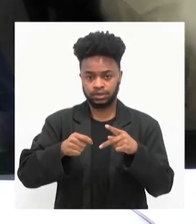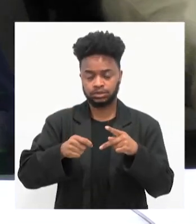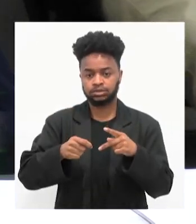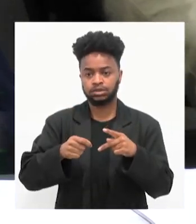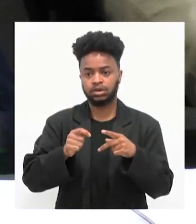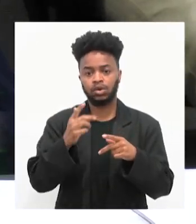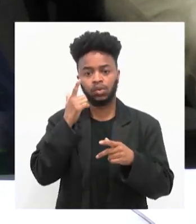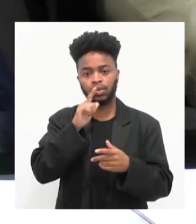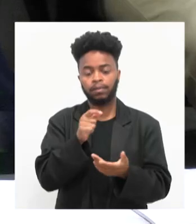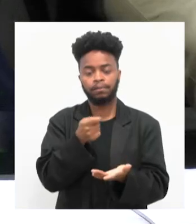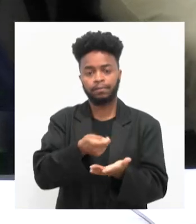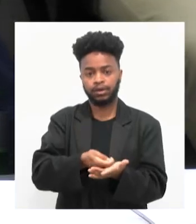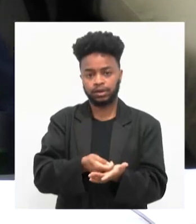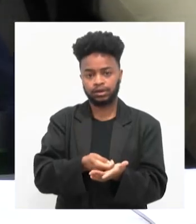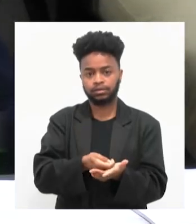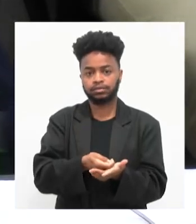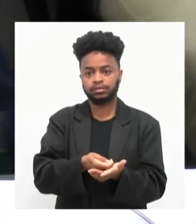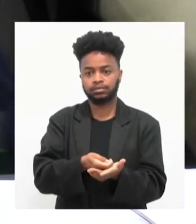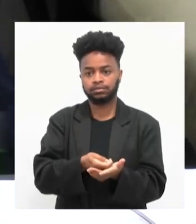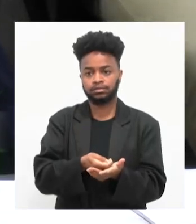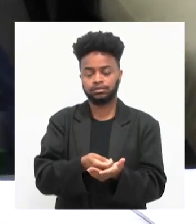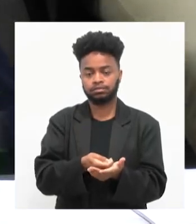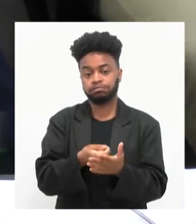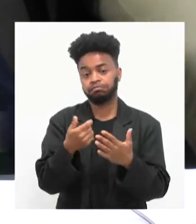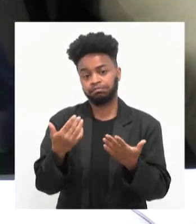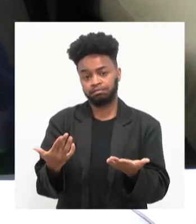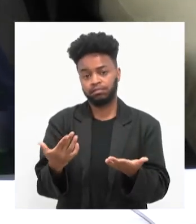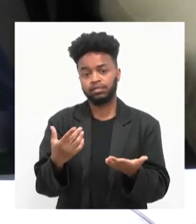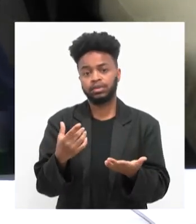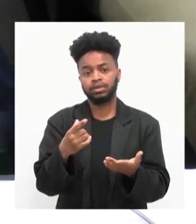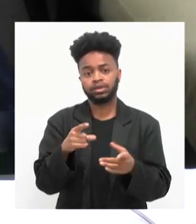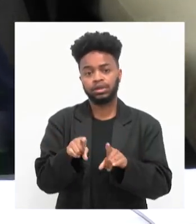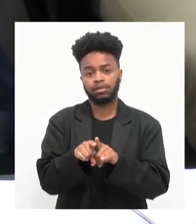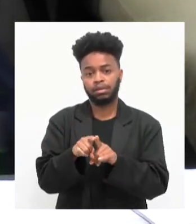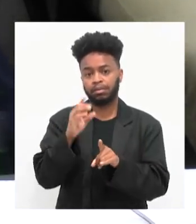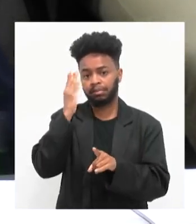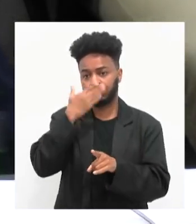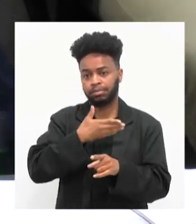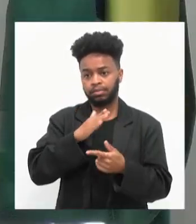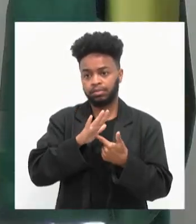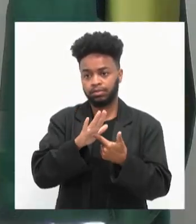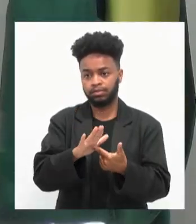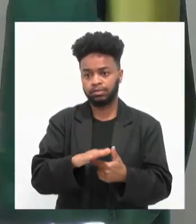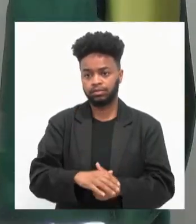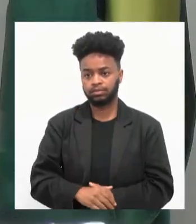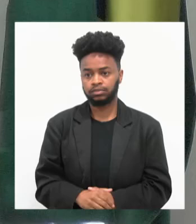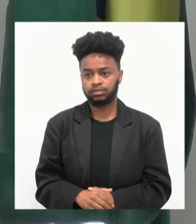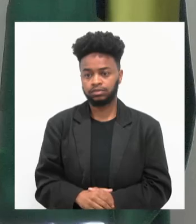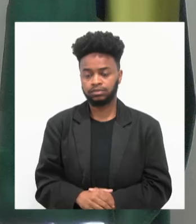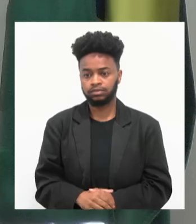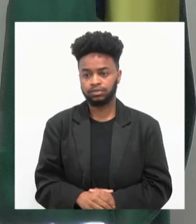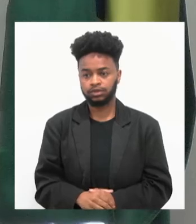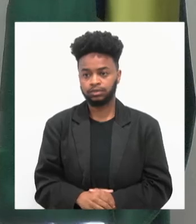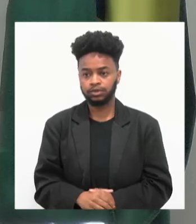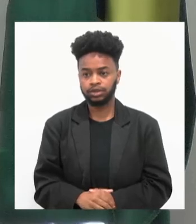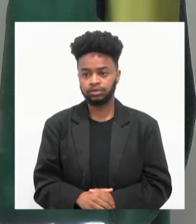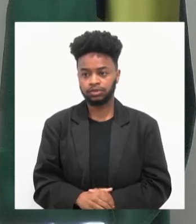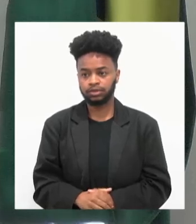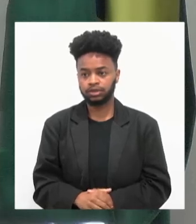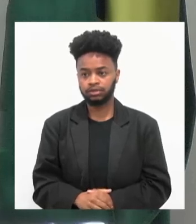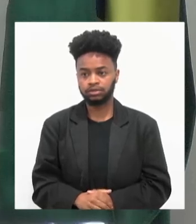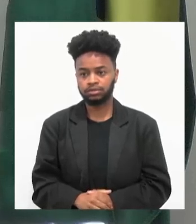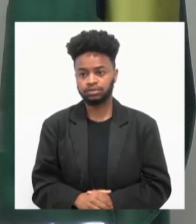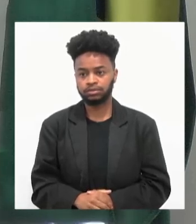ele pagar e, consequentemente, já prestar conta Mas com ele o só débito. paga diária e reboque. Multa, documento, ele